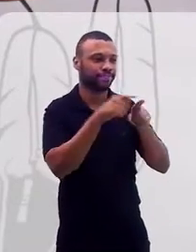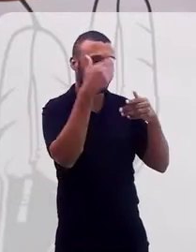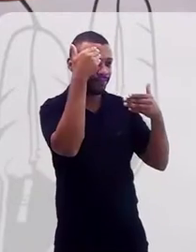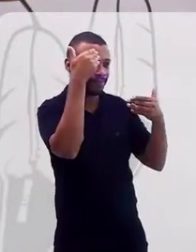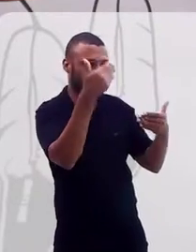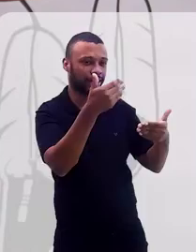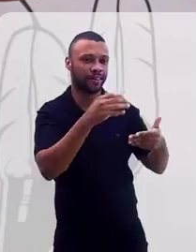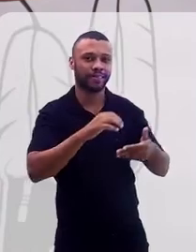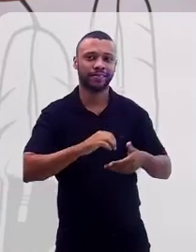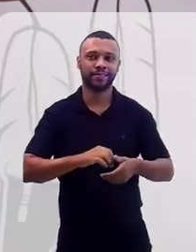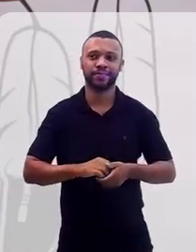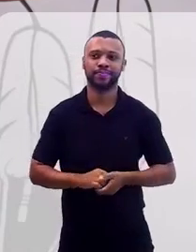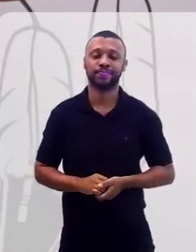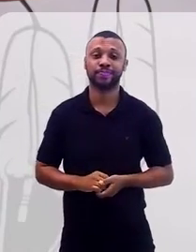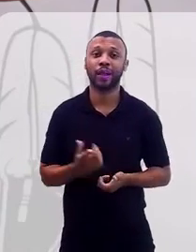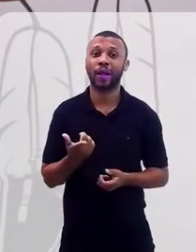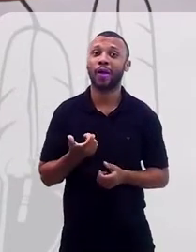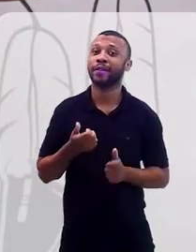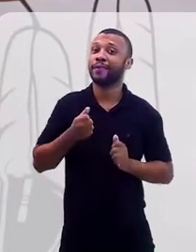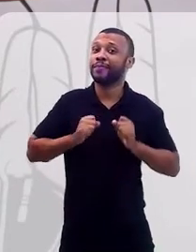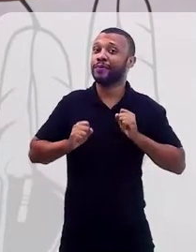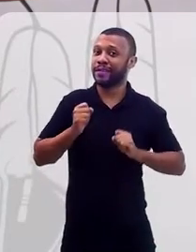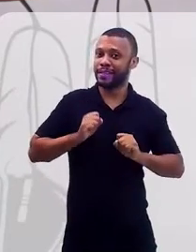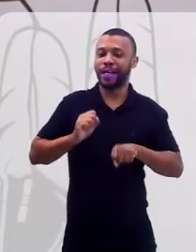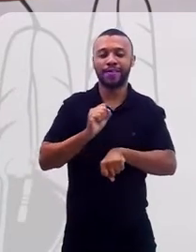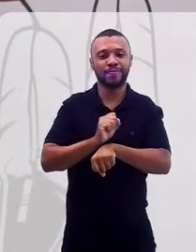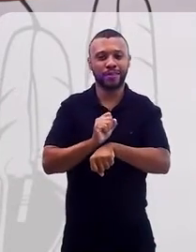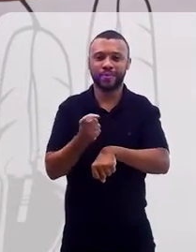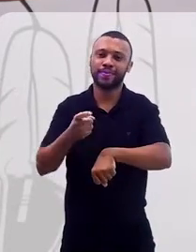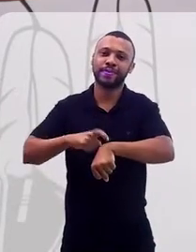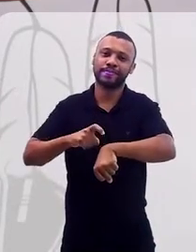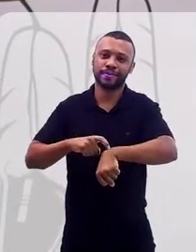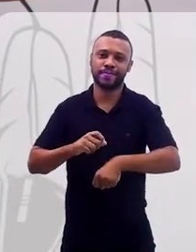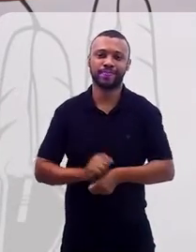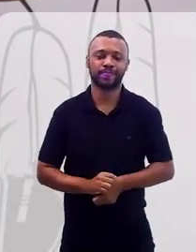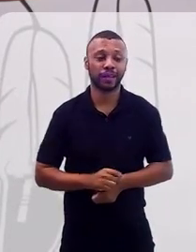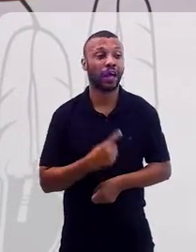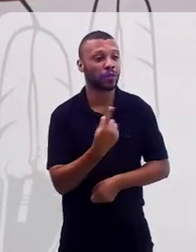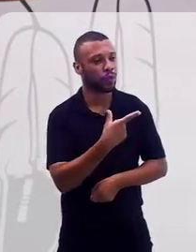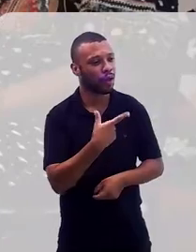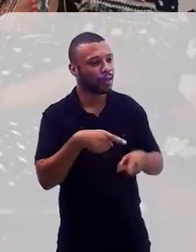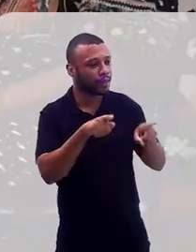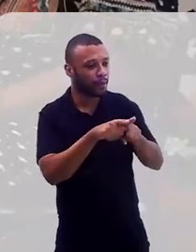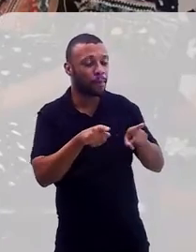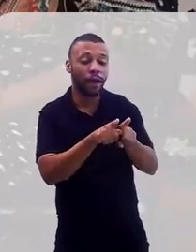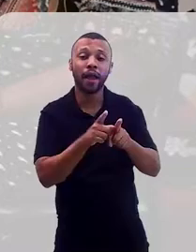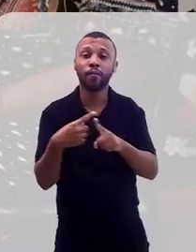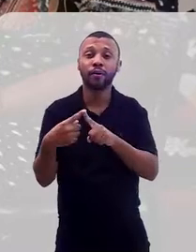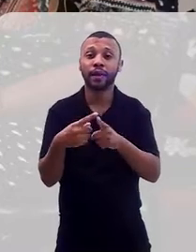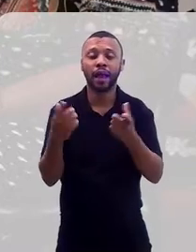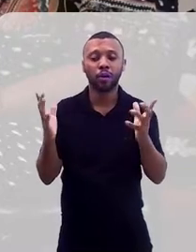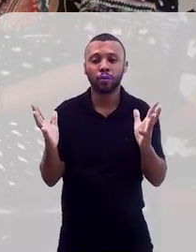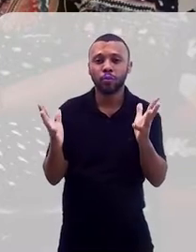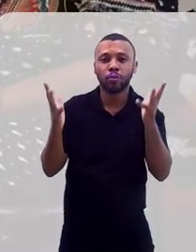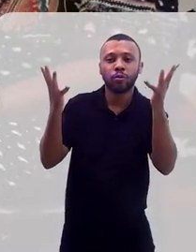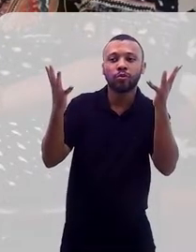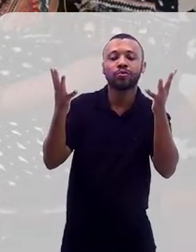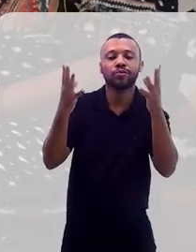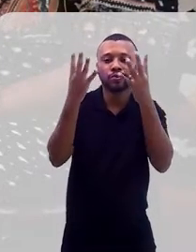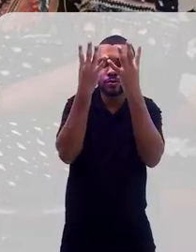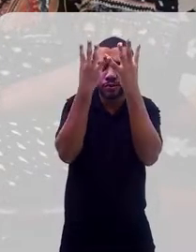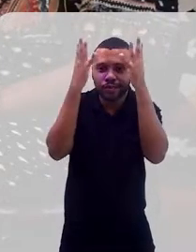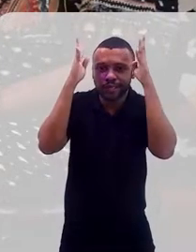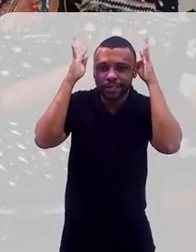obrigada obrigada também aguardei com Muita ansiedade Nós também porque o chamanismo